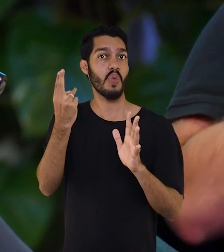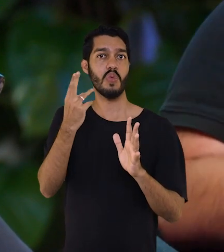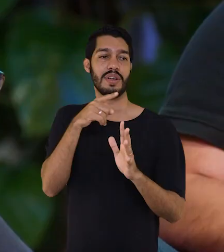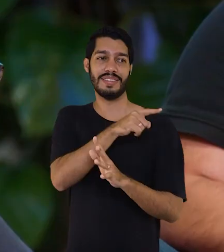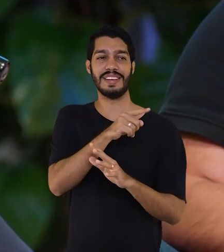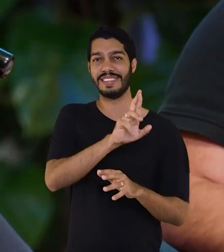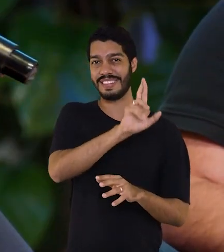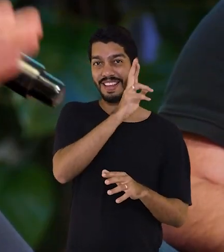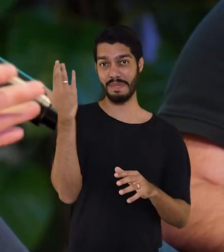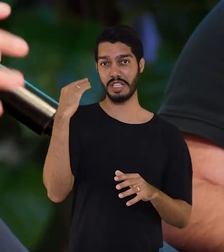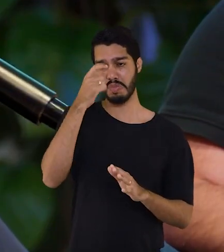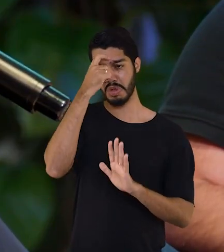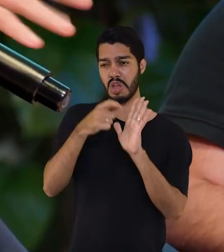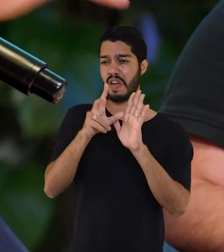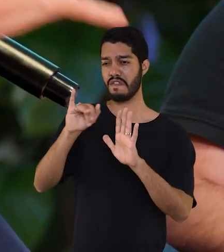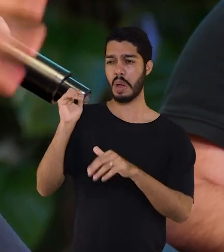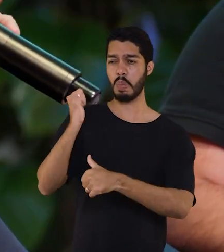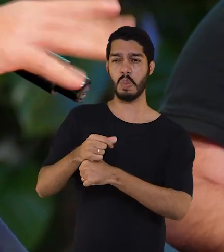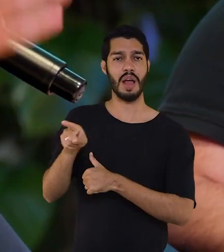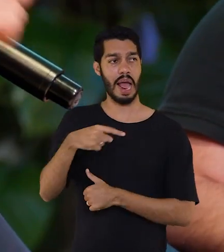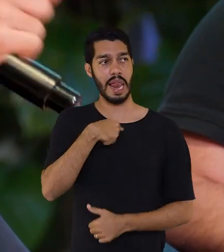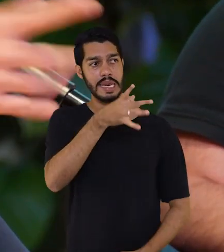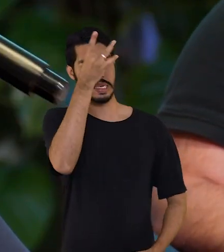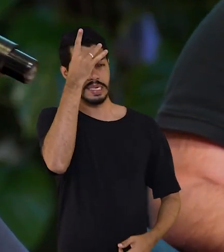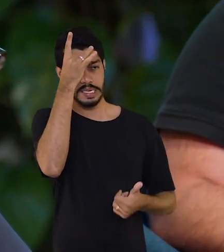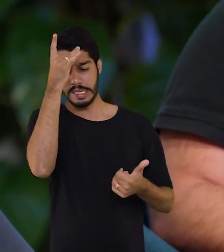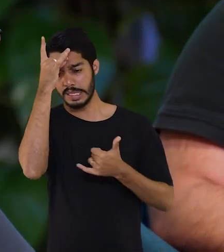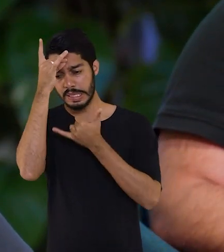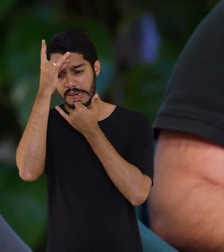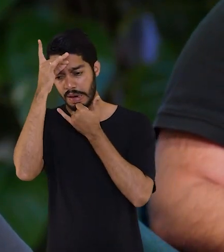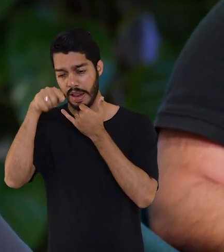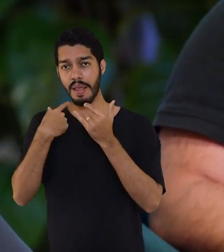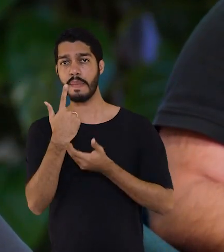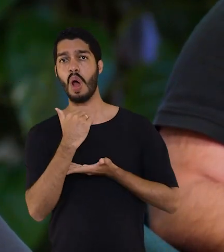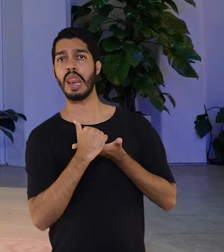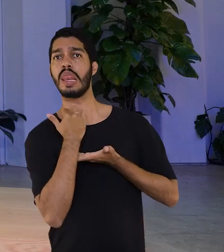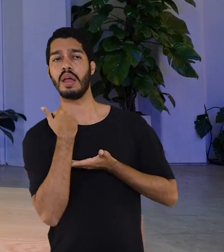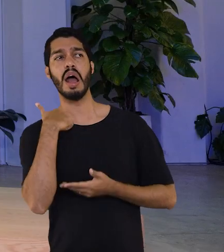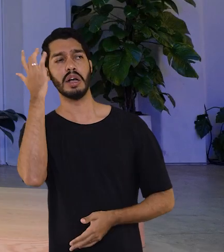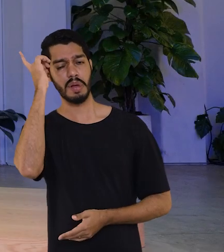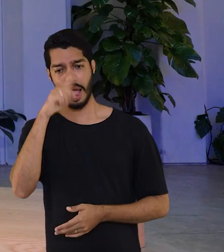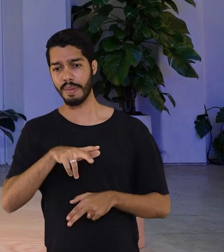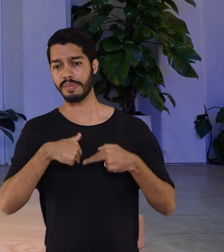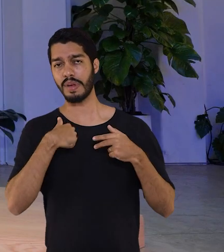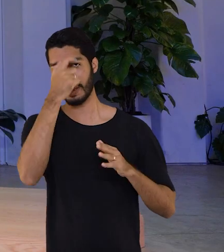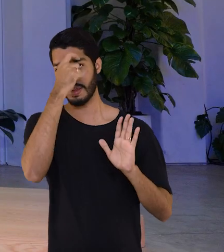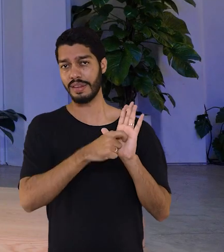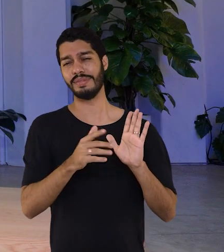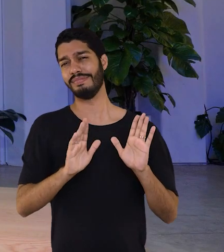ruim. Talvez ela perdeu o trabalho porque o chefe dela, na época, disse que a IA vai substituir o trabalho dela e ela pegou isso na cabeça, não sei. Mas eu acho